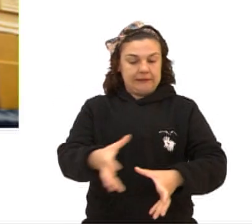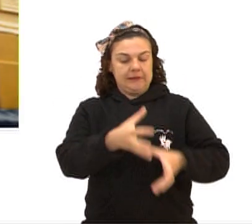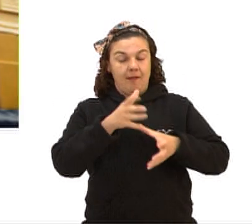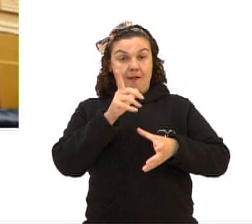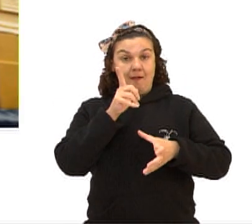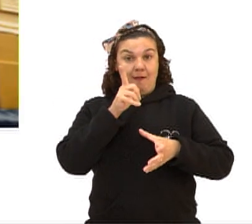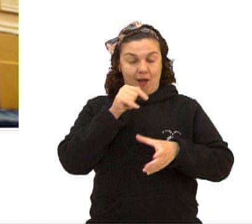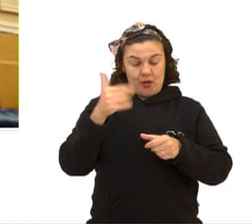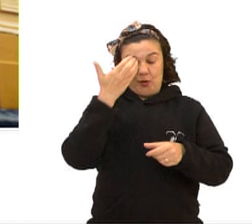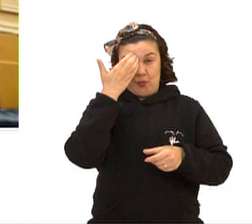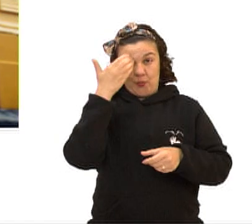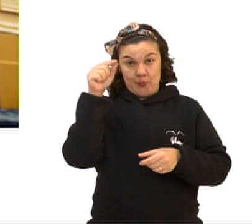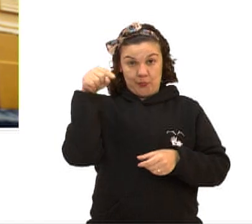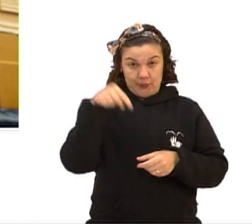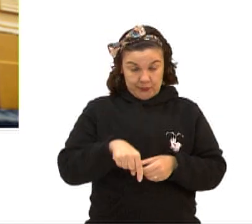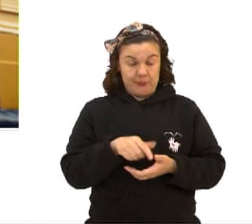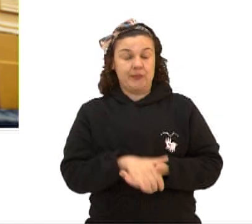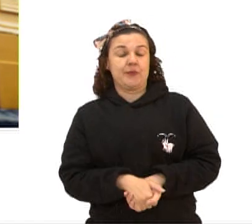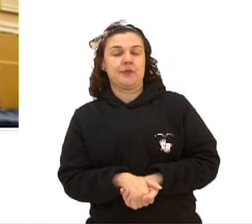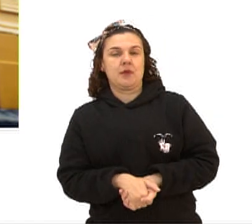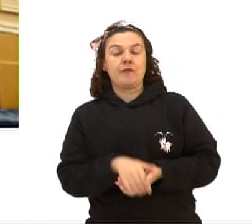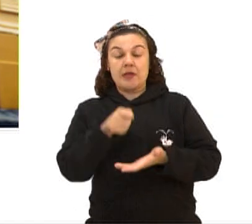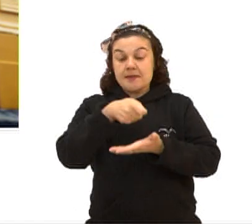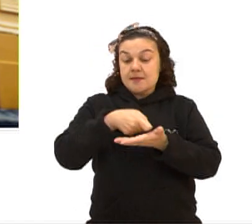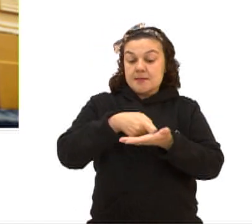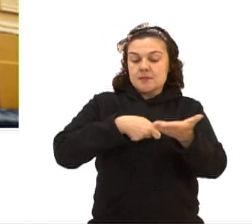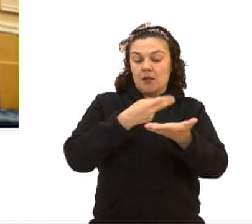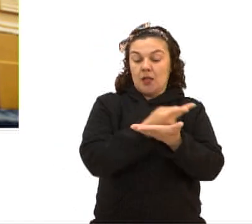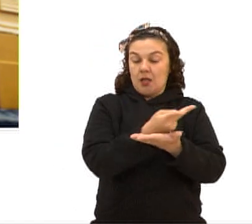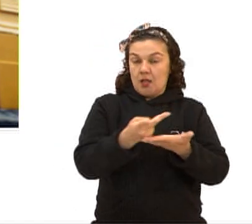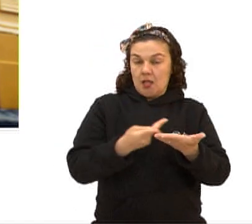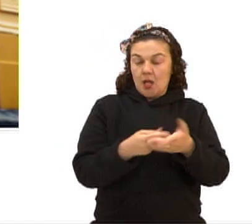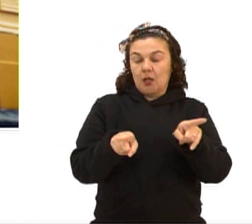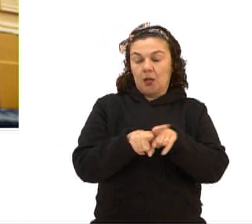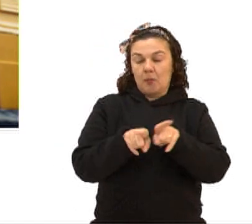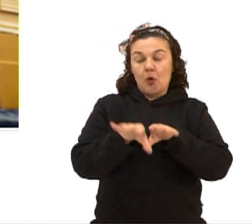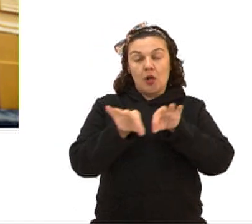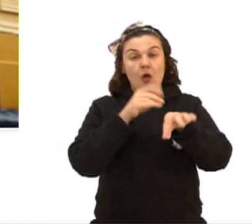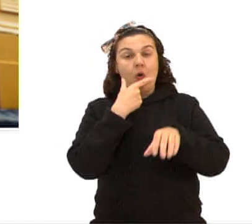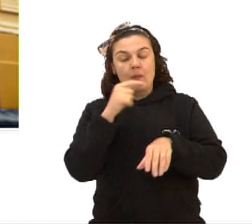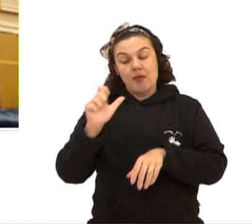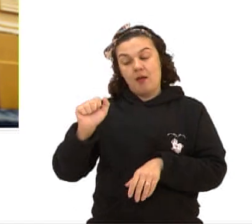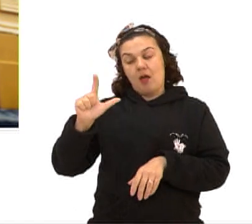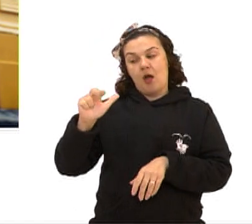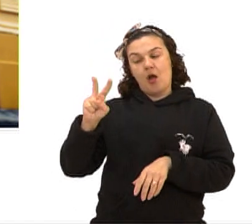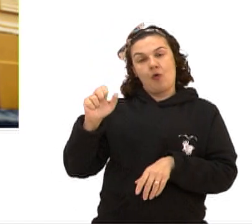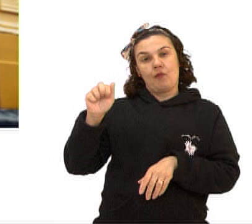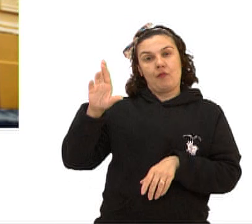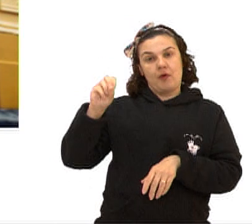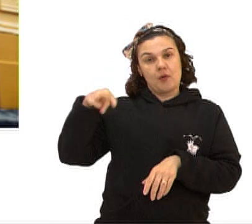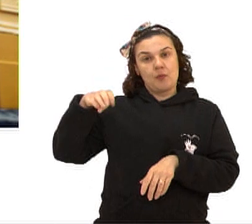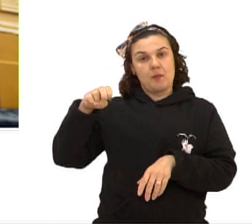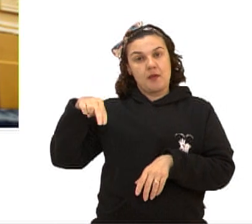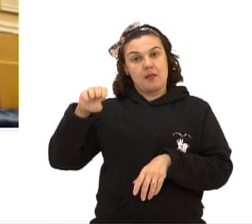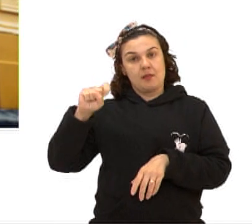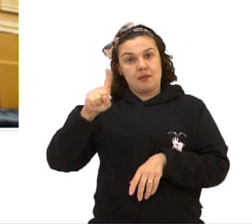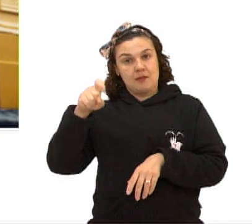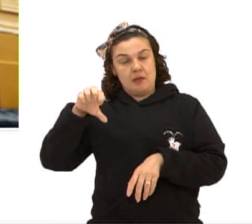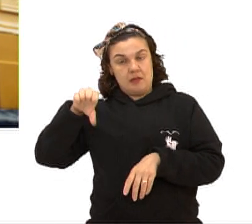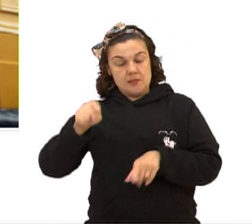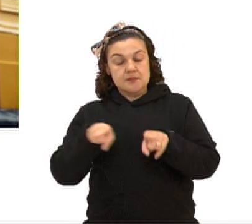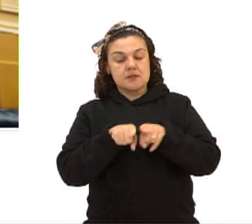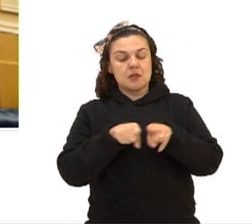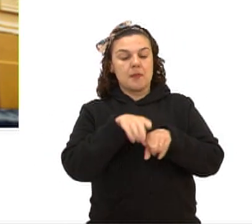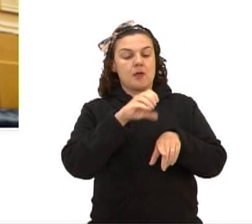da cidade de Curitiba foi escrito e desenvolvido pelos engenheiros Álvaro de Menezes e Otaviano Machado, lá dos idos